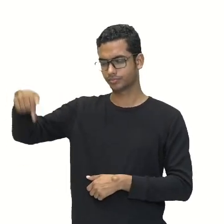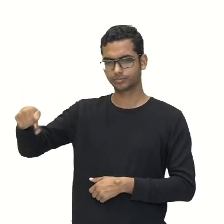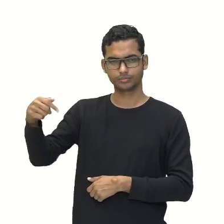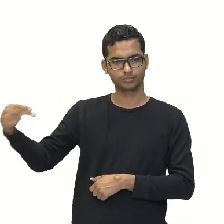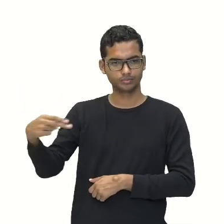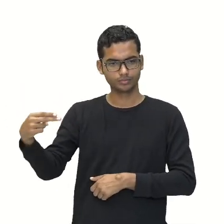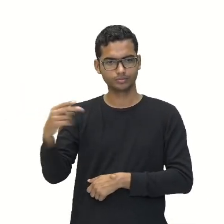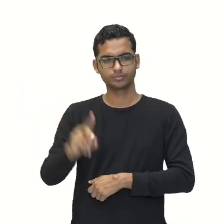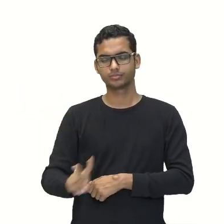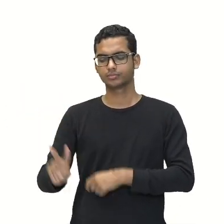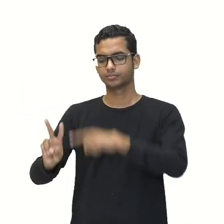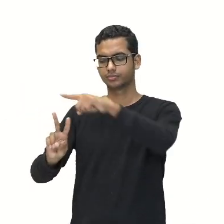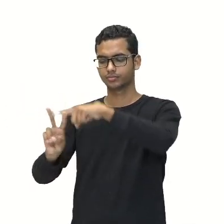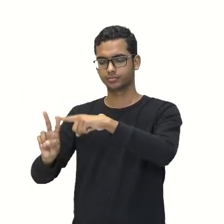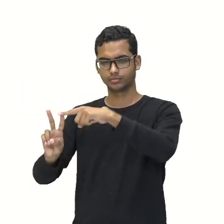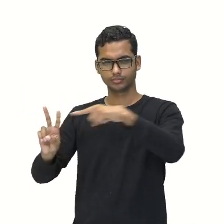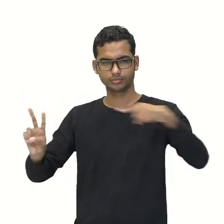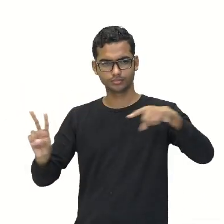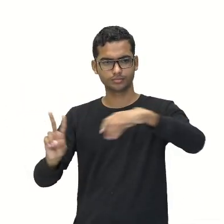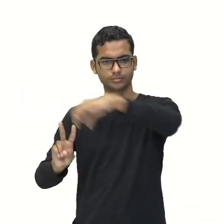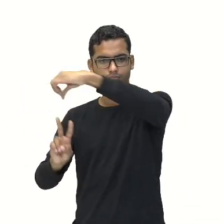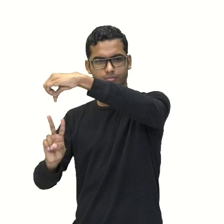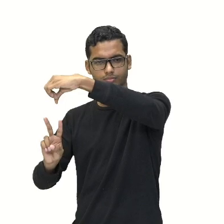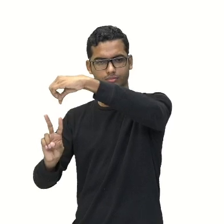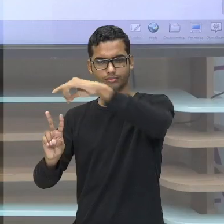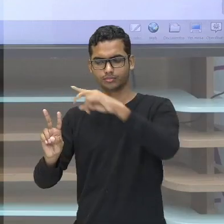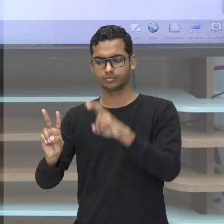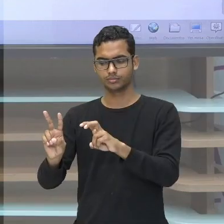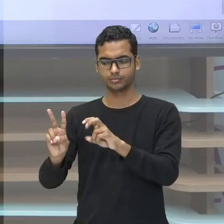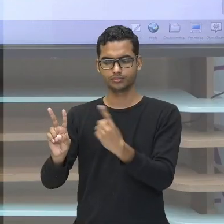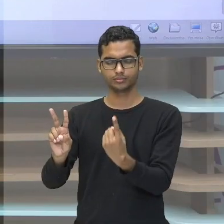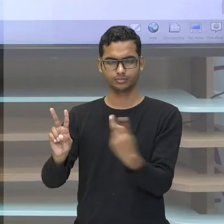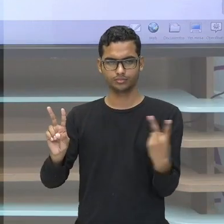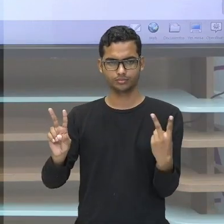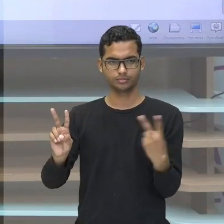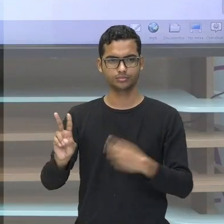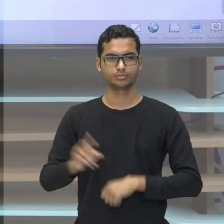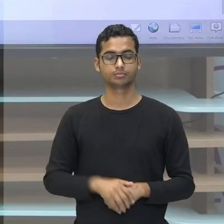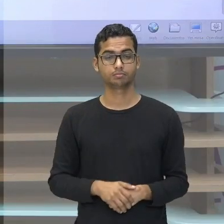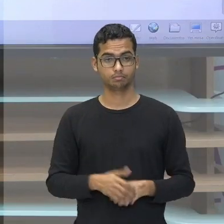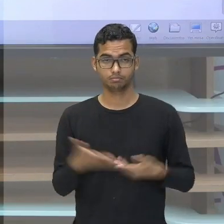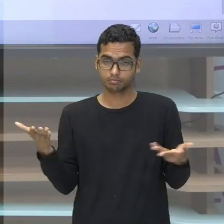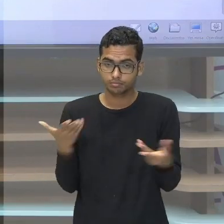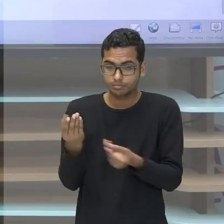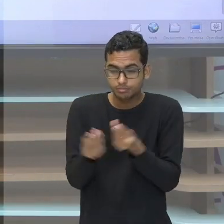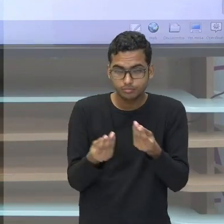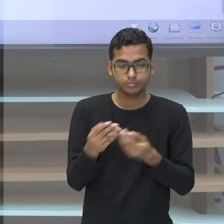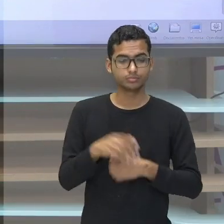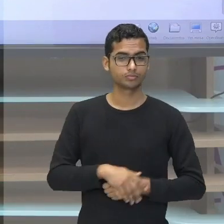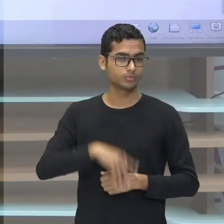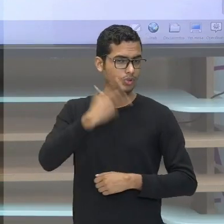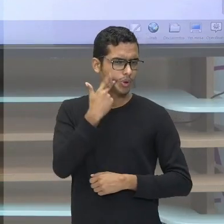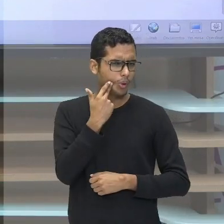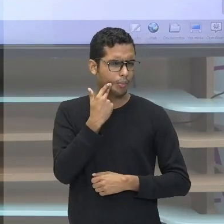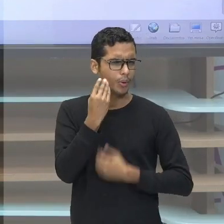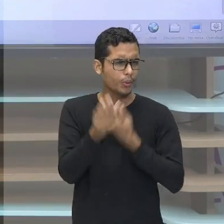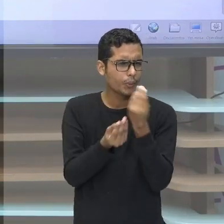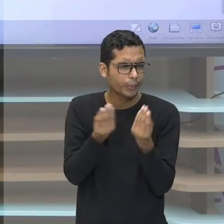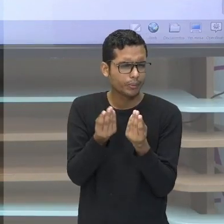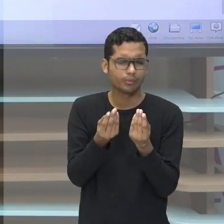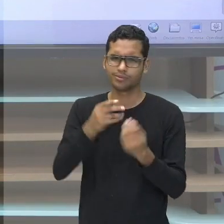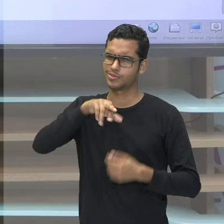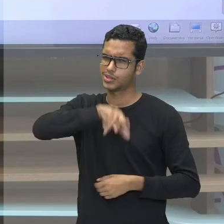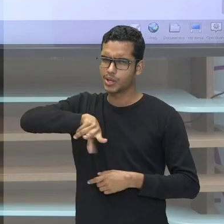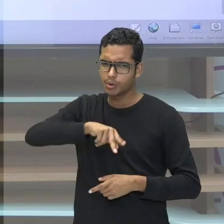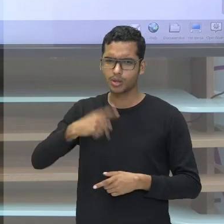512. Ok? Aí, pessoal, não é muito comum a gente trabalhar com esse tipo